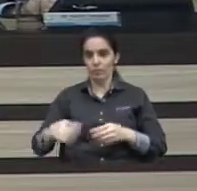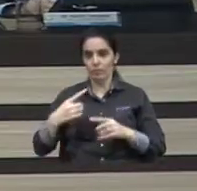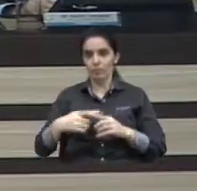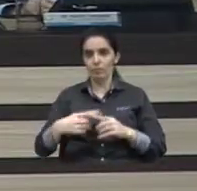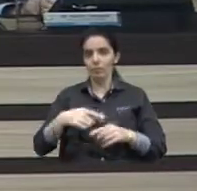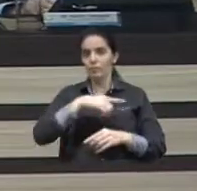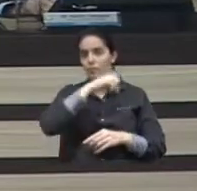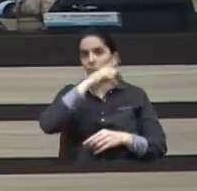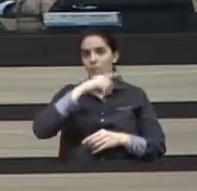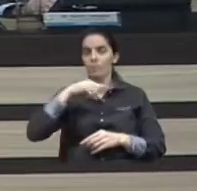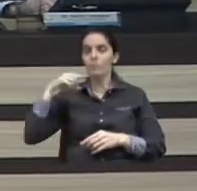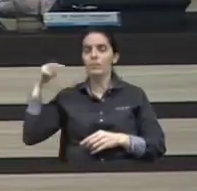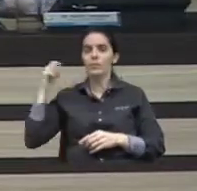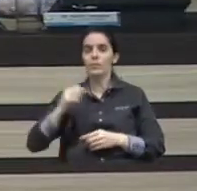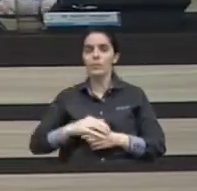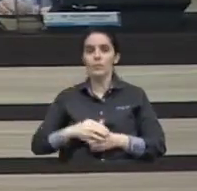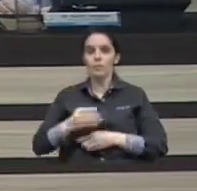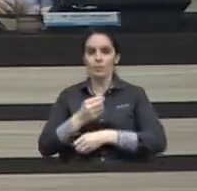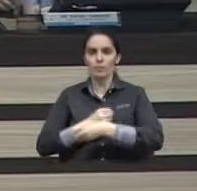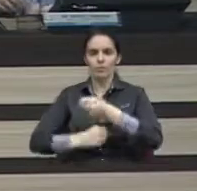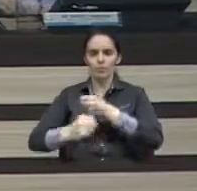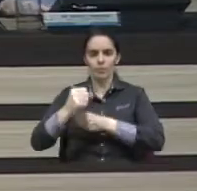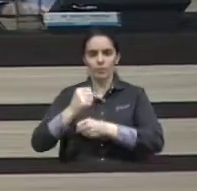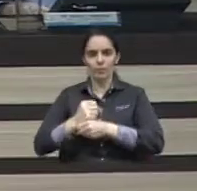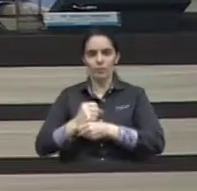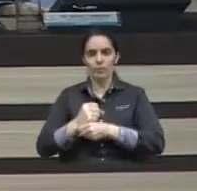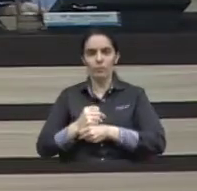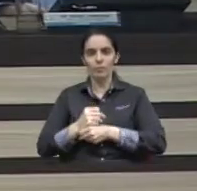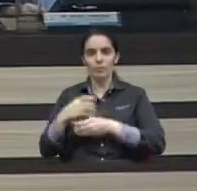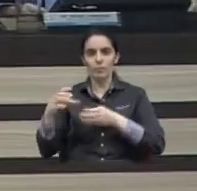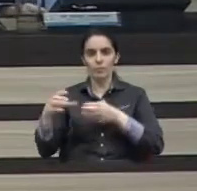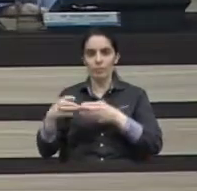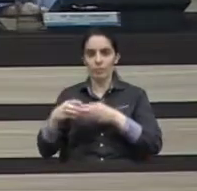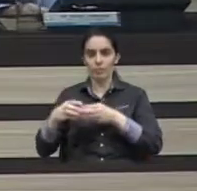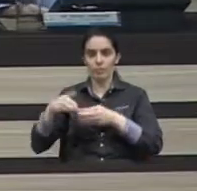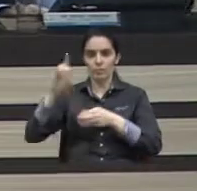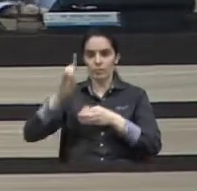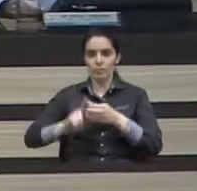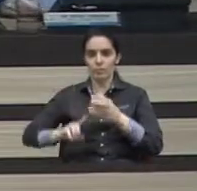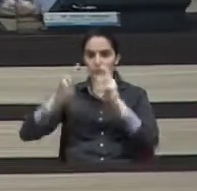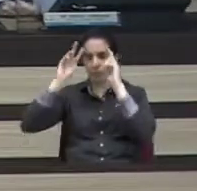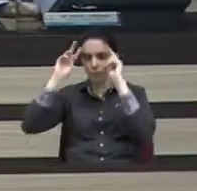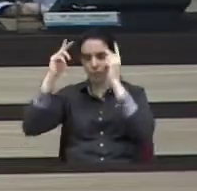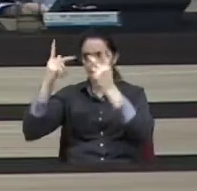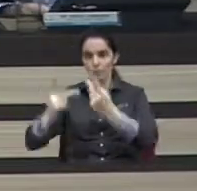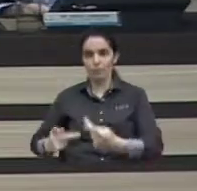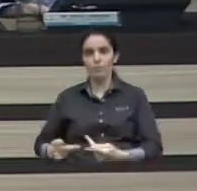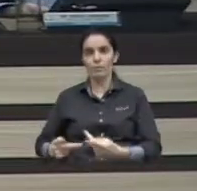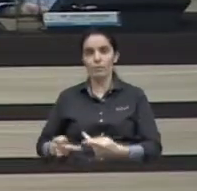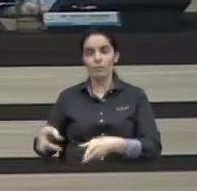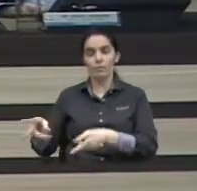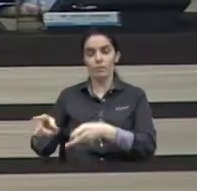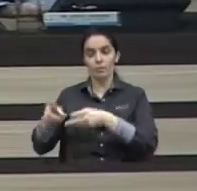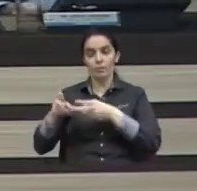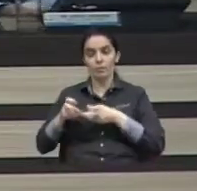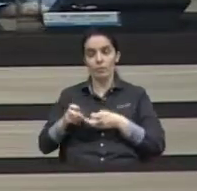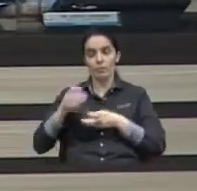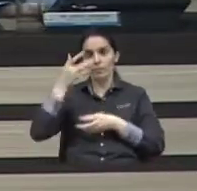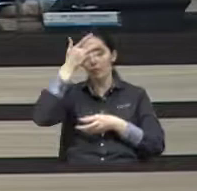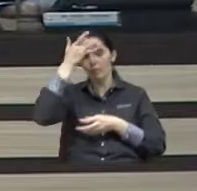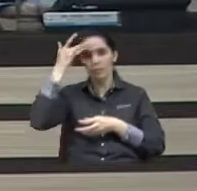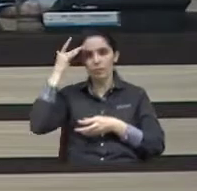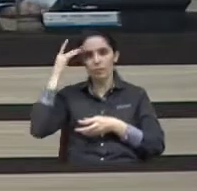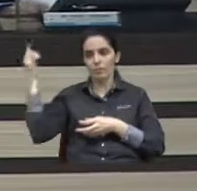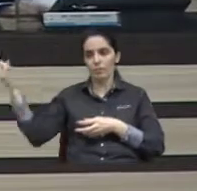o ano passado... Nos últimos 2 anos, a gente pertenceu à Comissão de Direitos Humanos e veio pessoas que